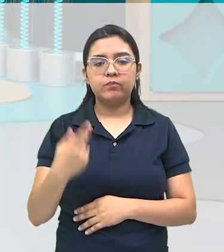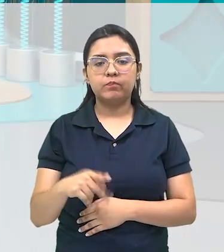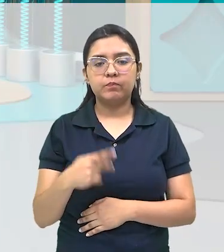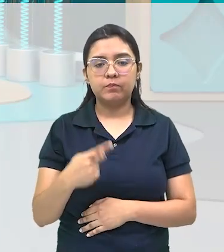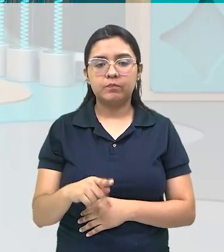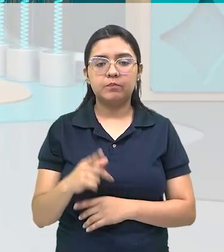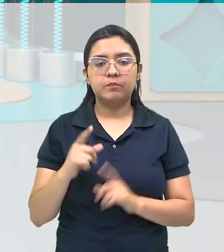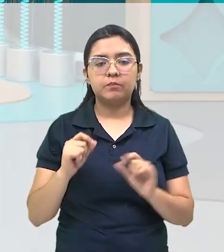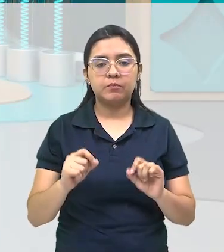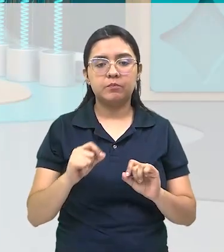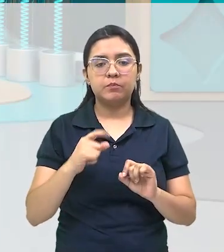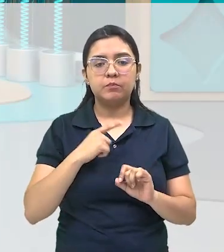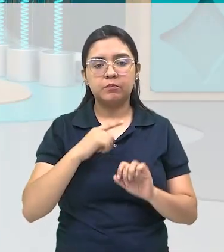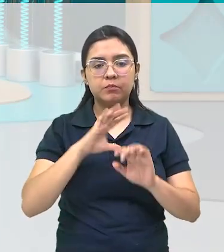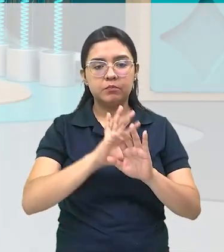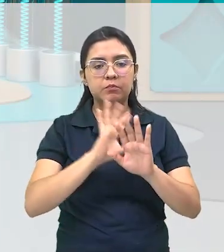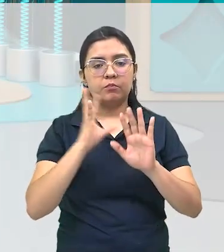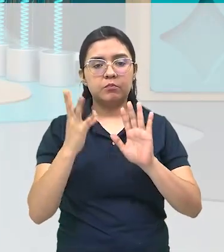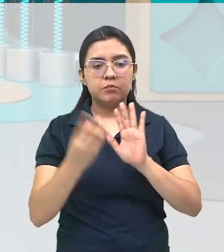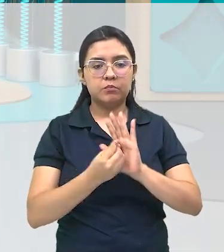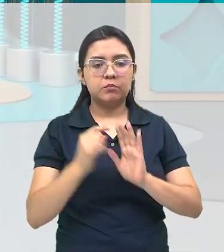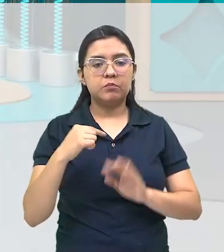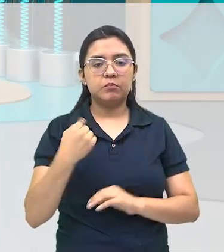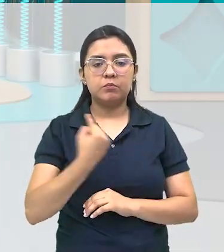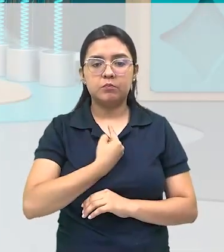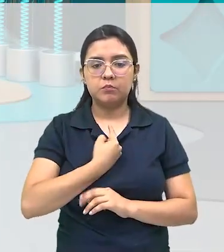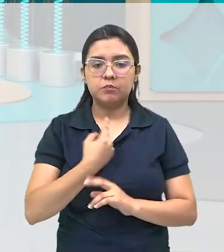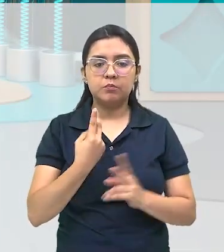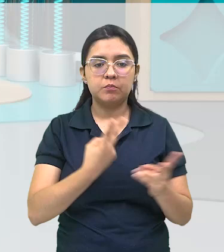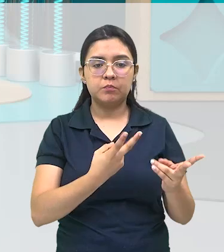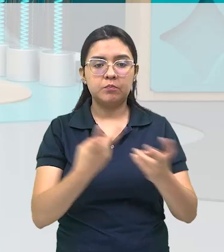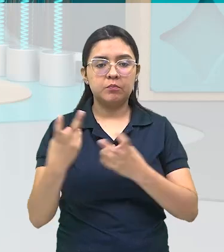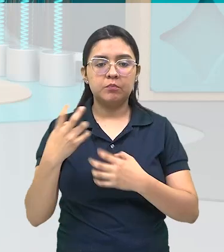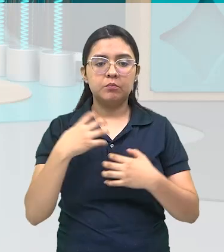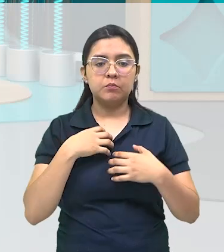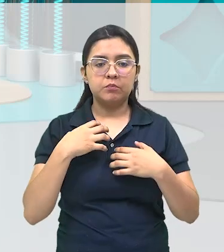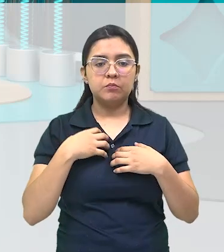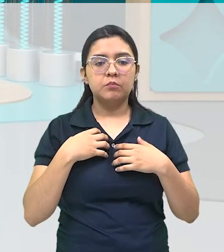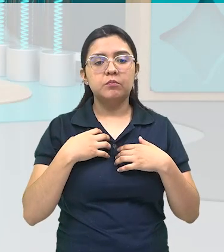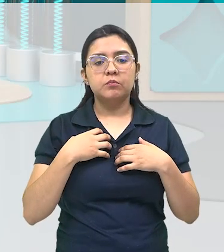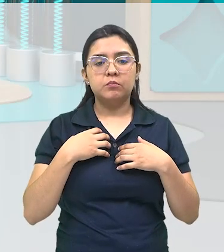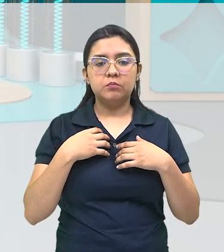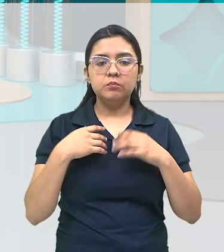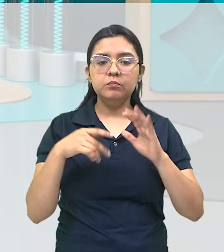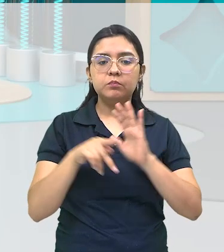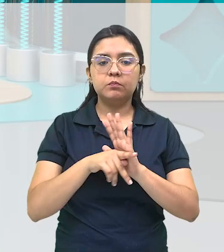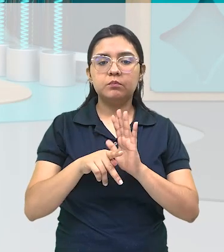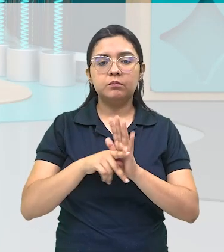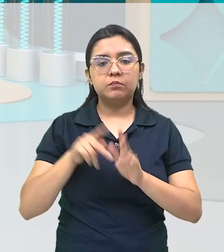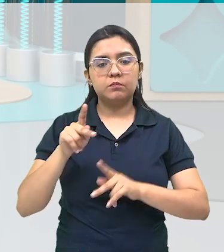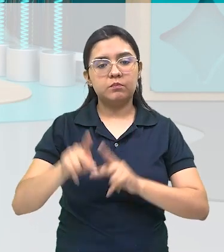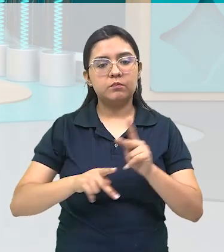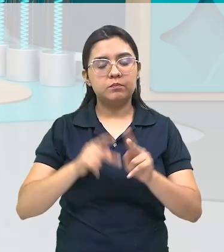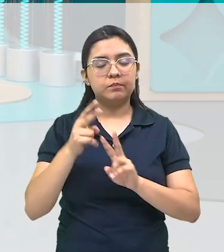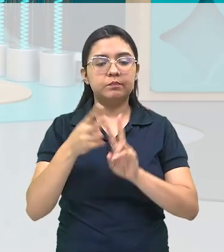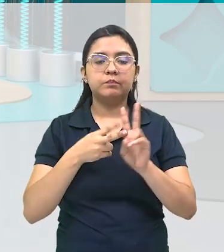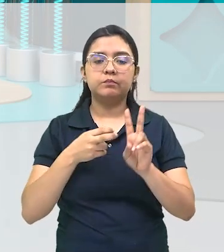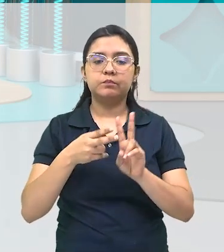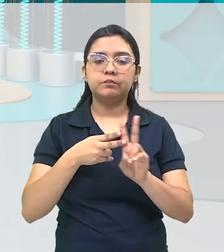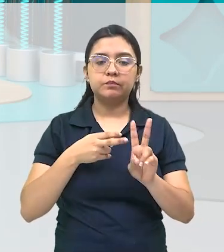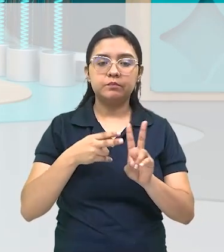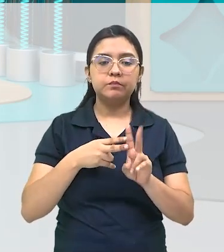na nossa região. Basta olharmos para o modo de vida dos povos indígenas também. Certo? Então, a